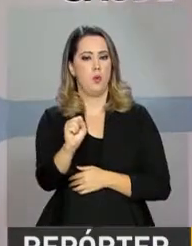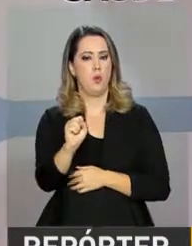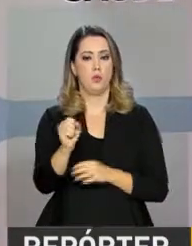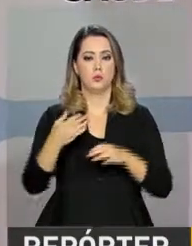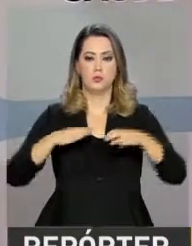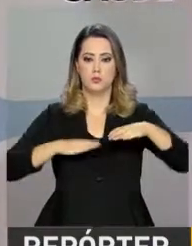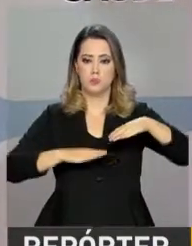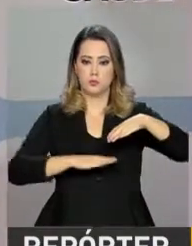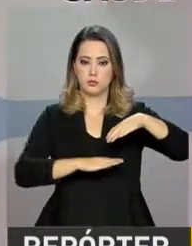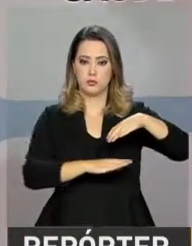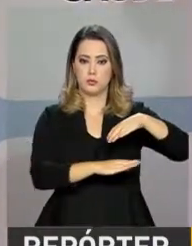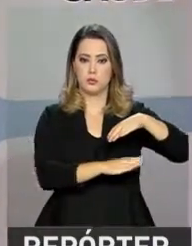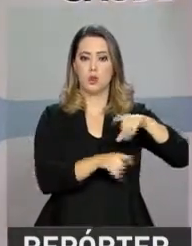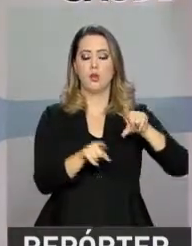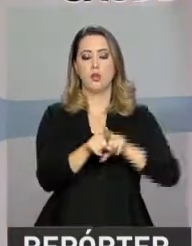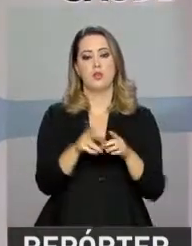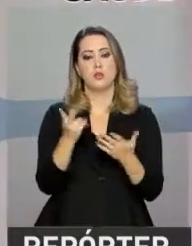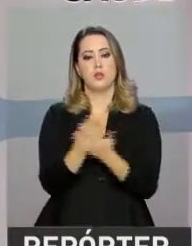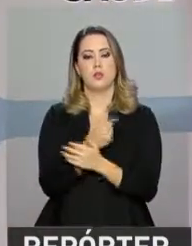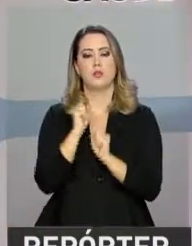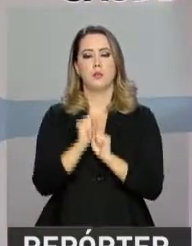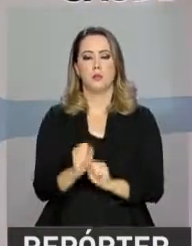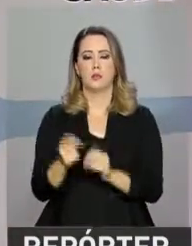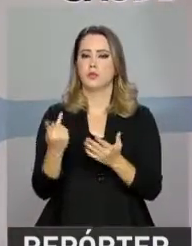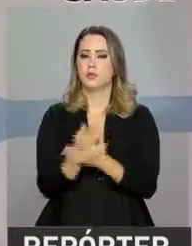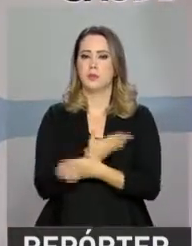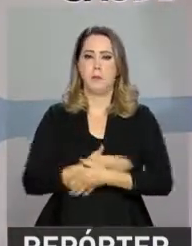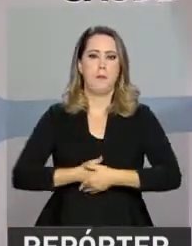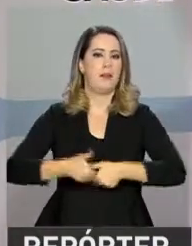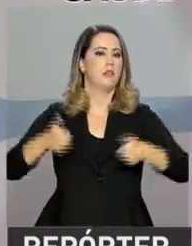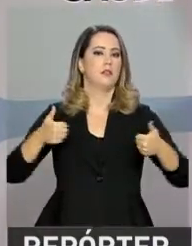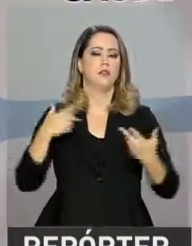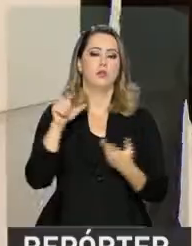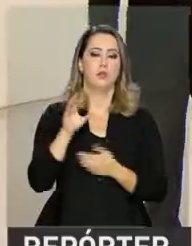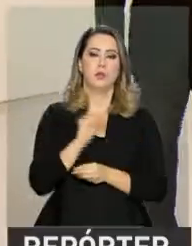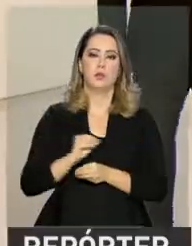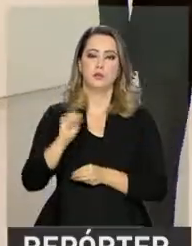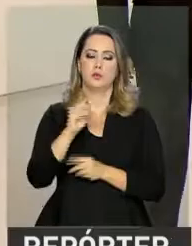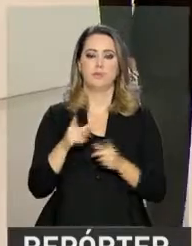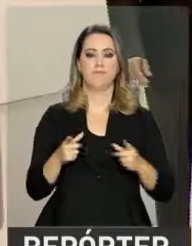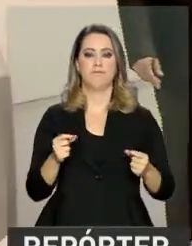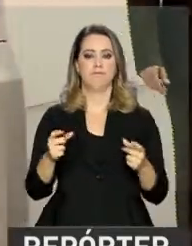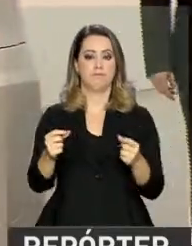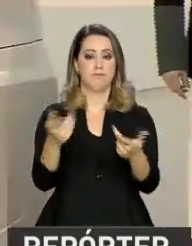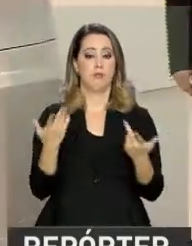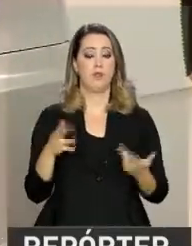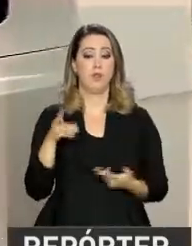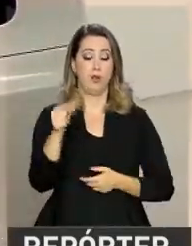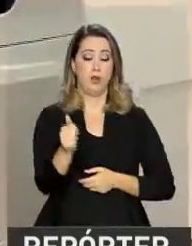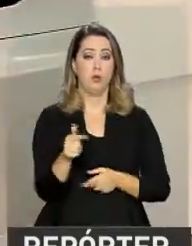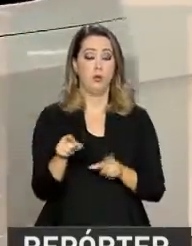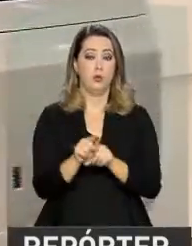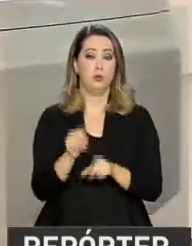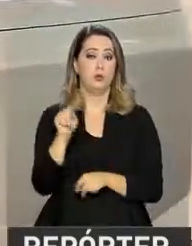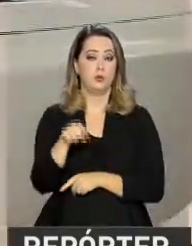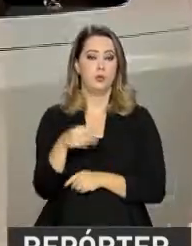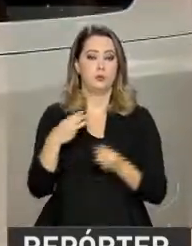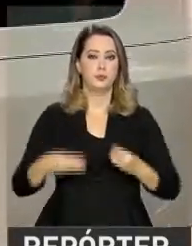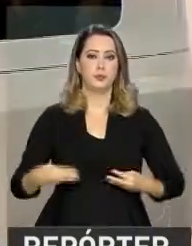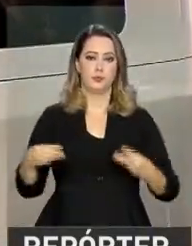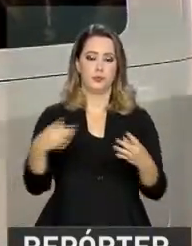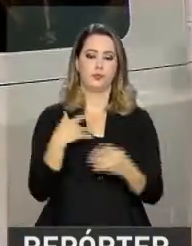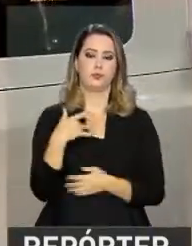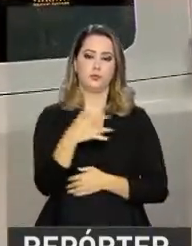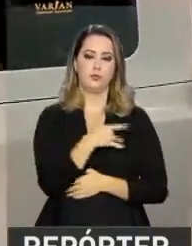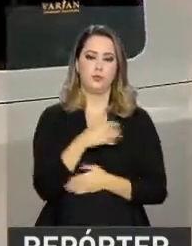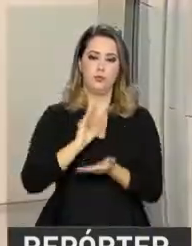funcionando e da auto suficiência para a rede pública de saúde para radioterapia ao todo o ministério da saúde investiu mais de quatro milhões e